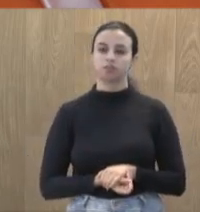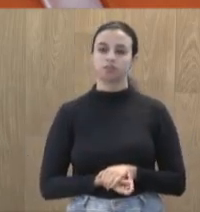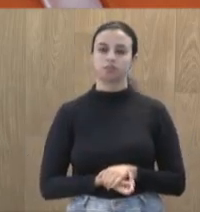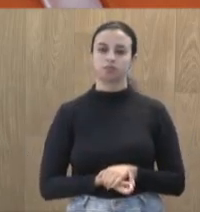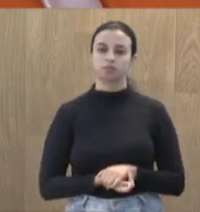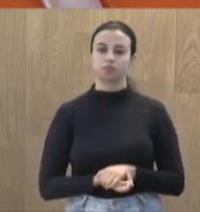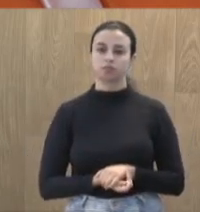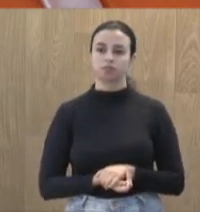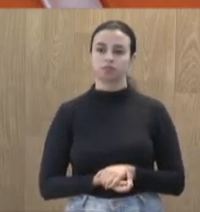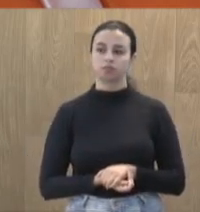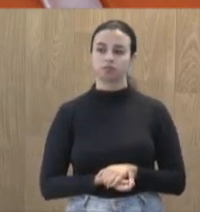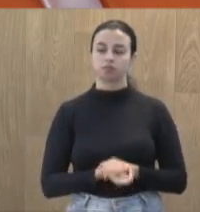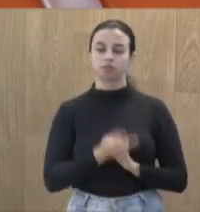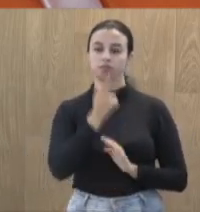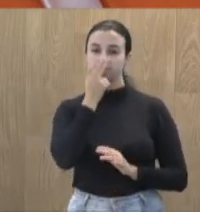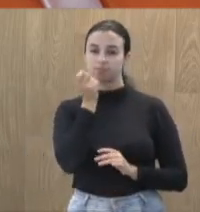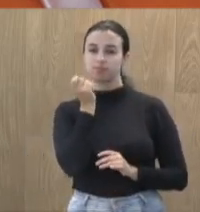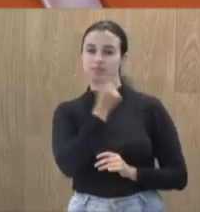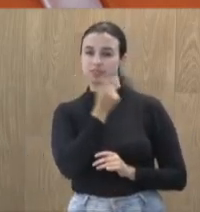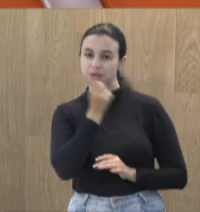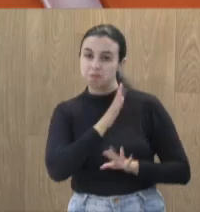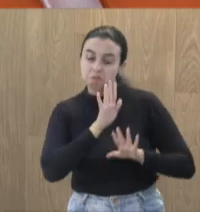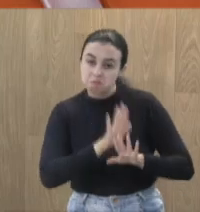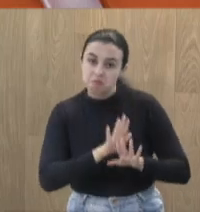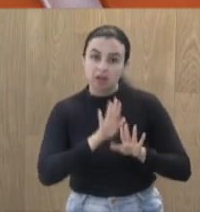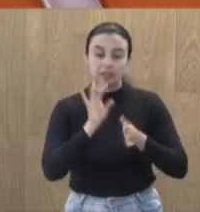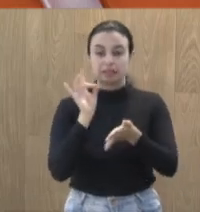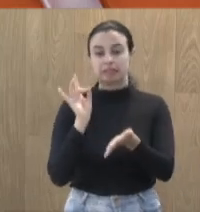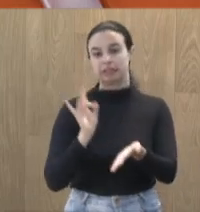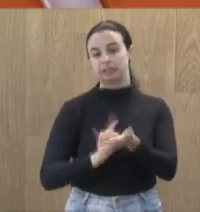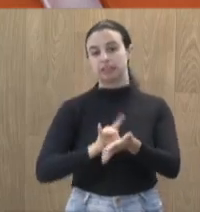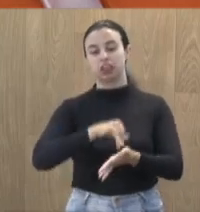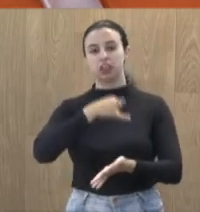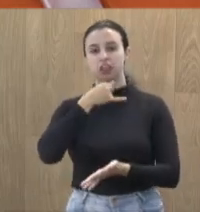Seria cômico se não fosse trágico.